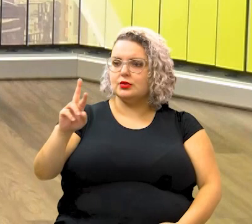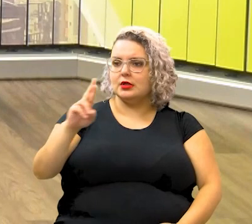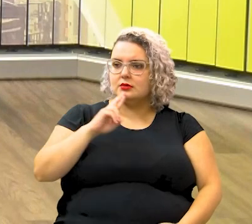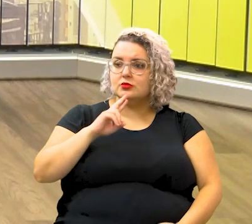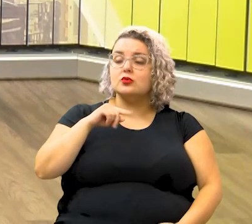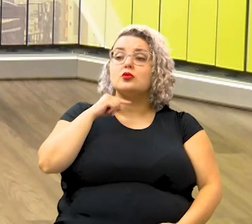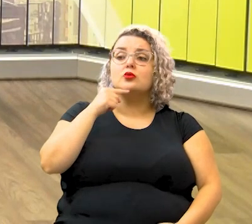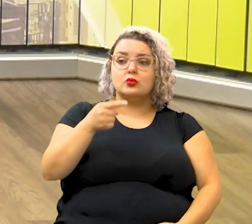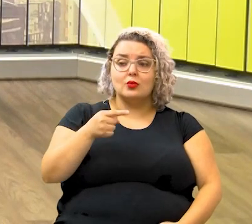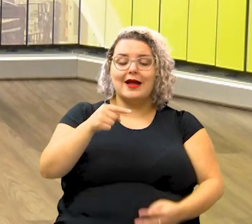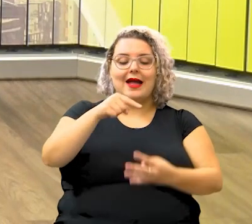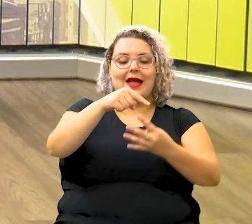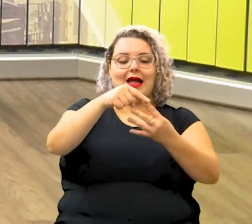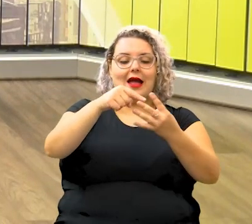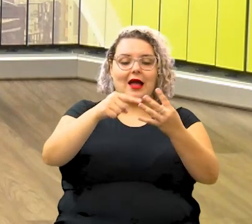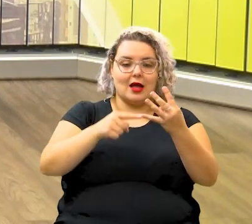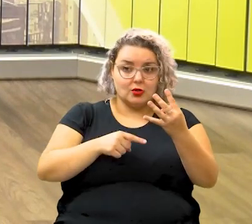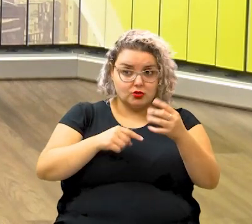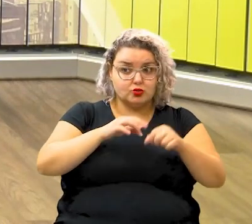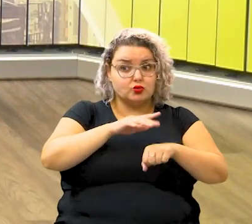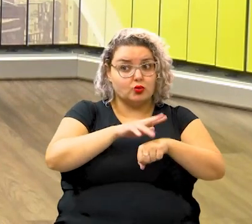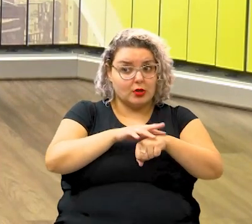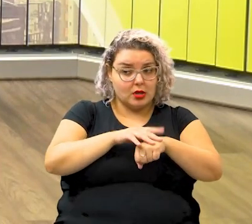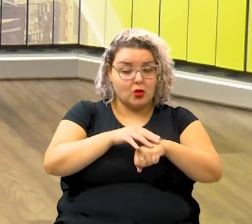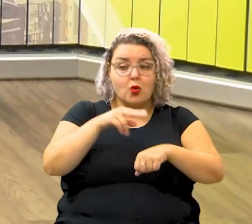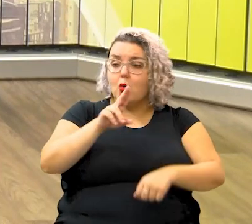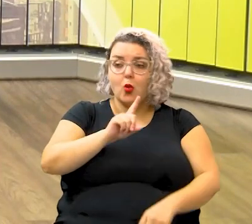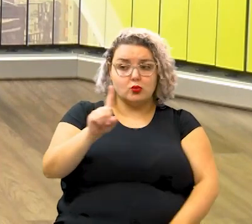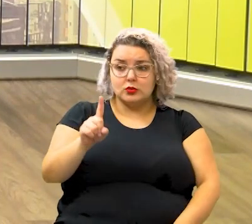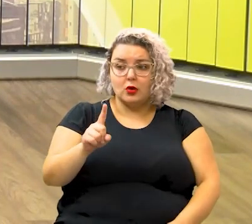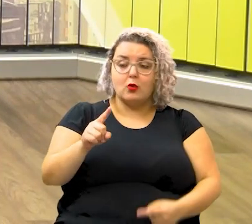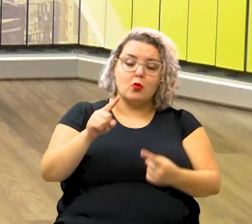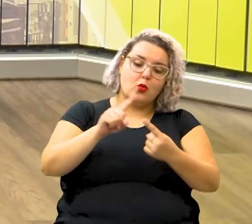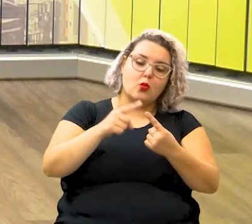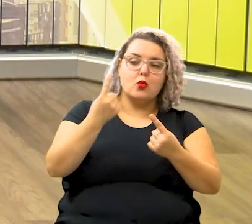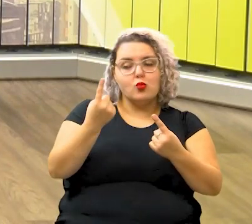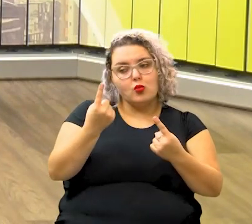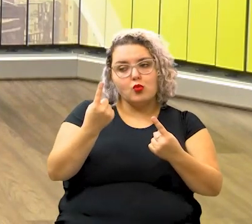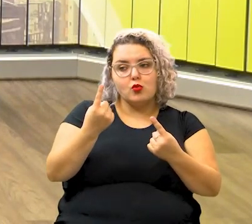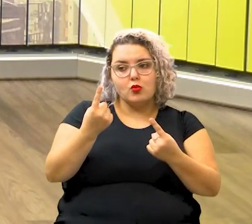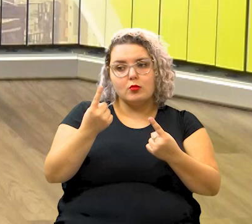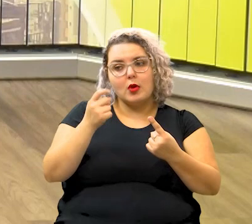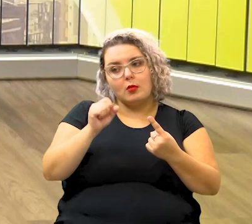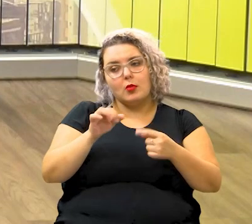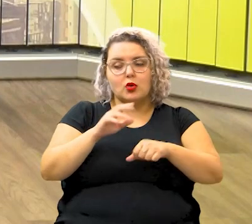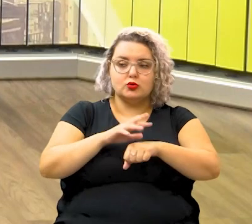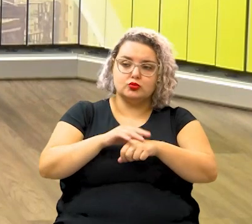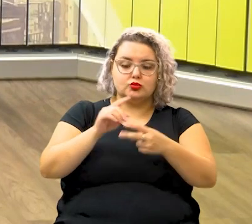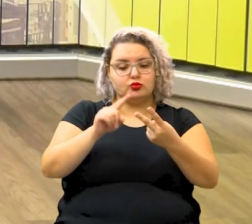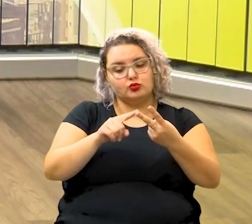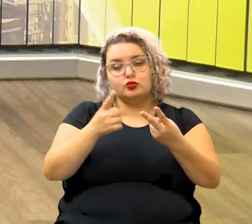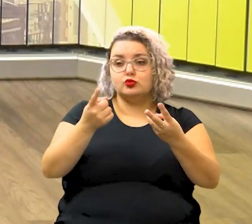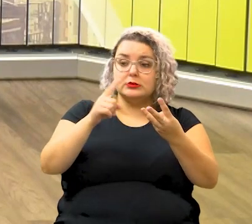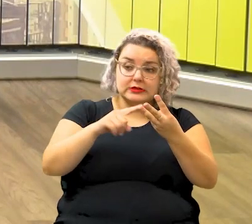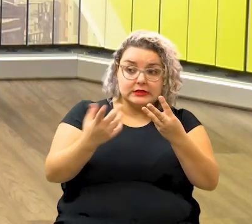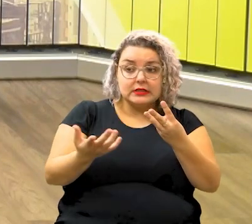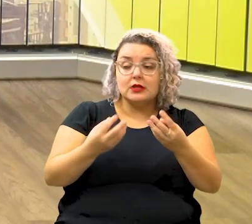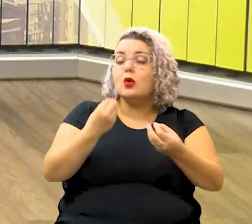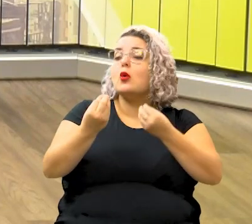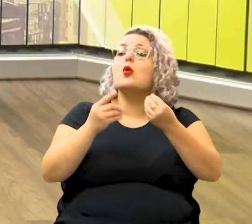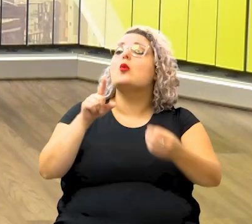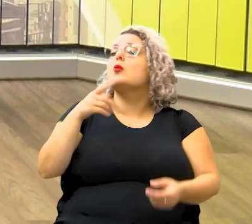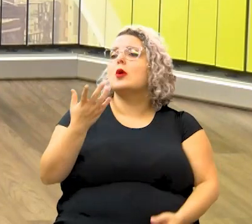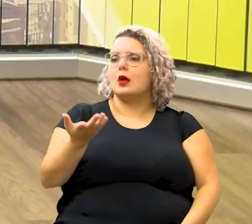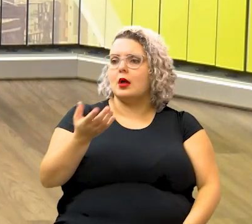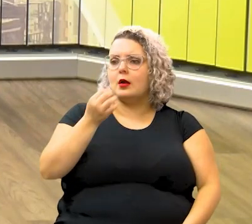uma dúvida. As 4 ficam doentes ou não? Uma só pode ficar doente, 2,